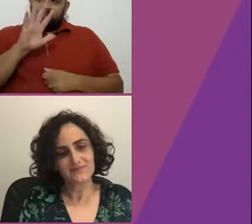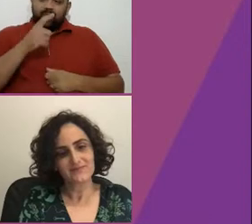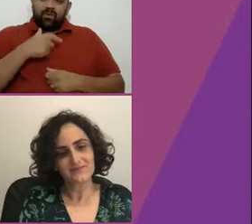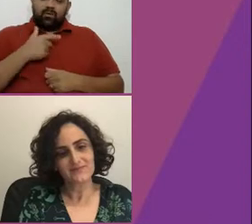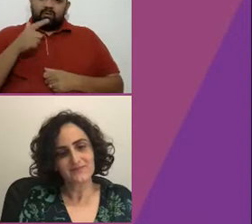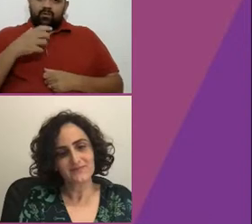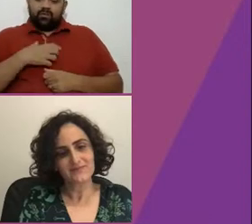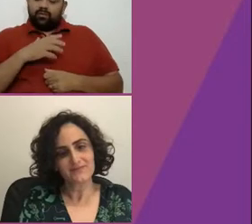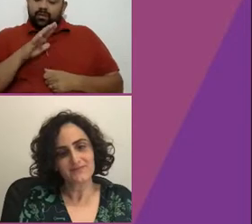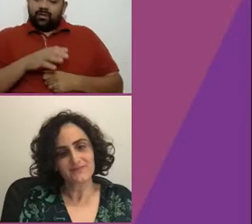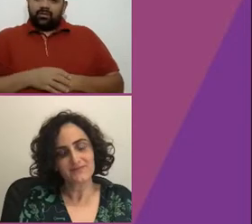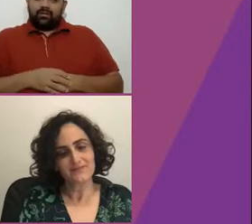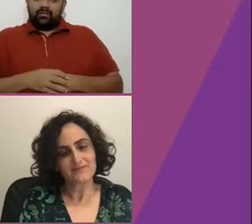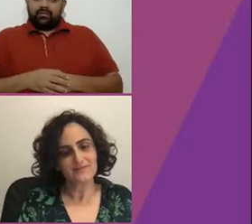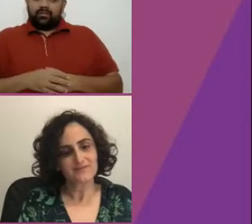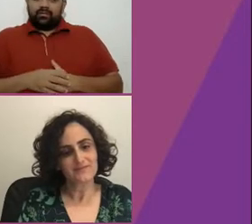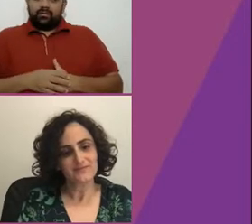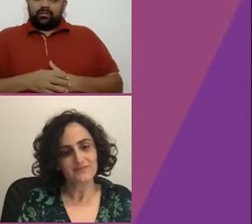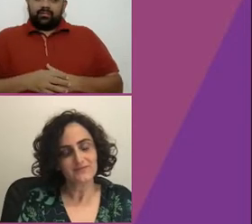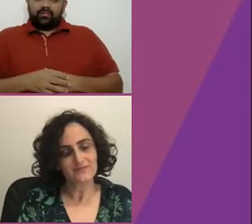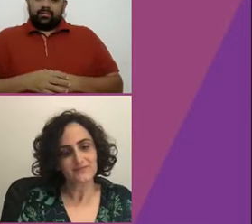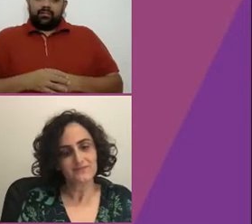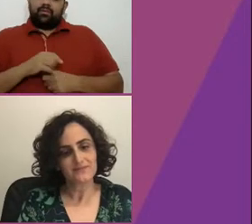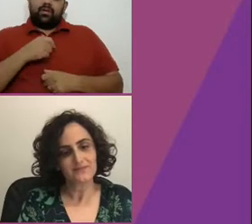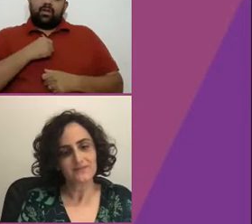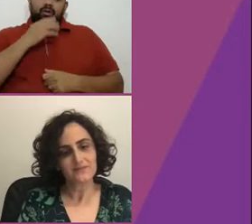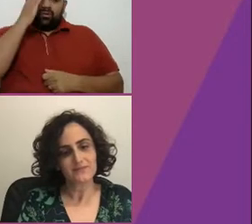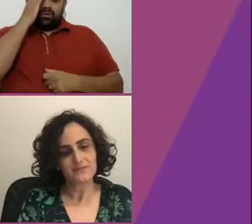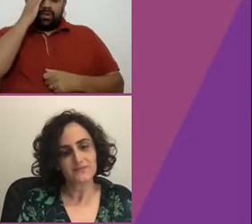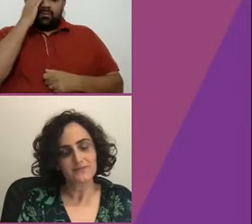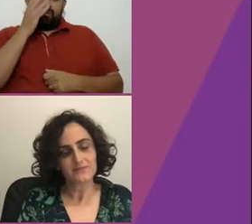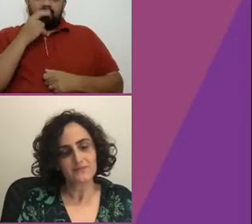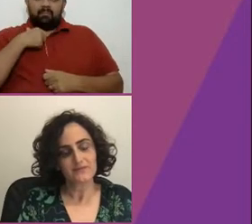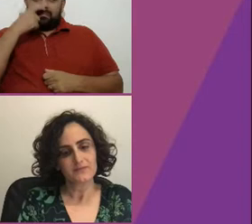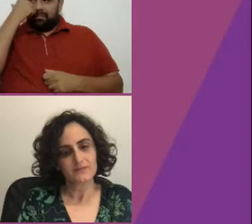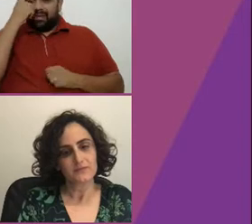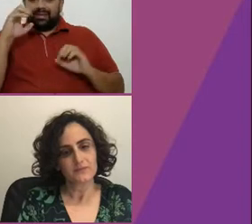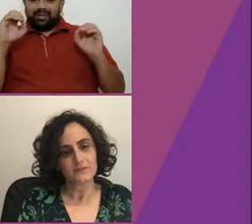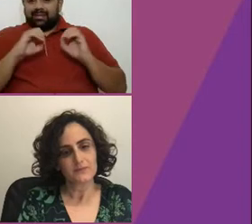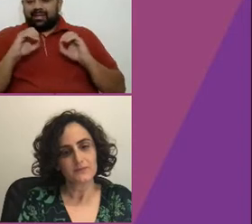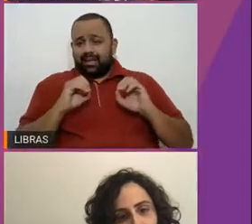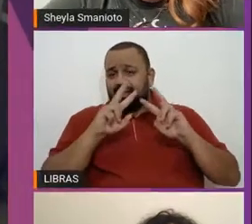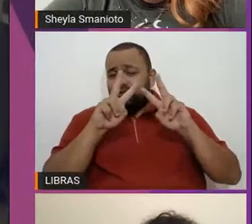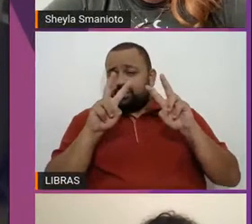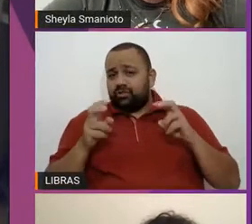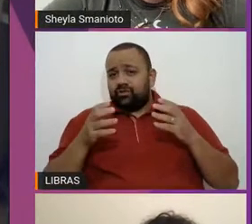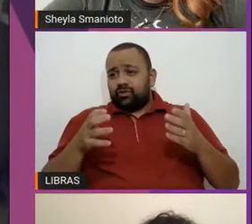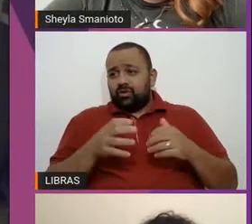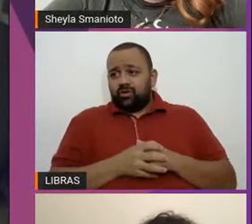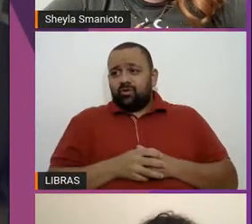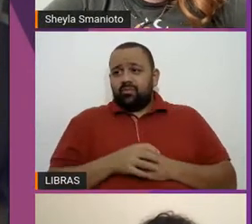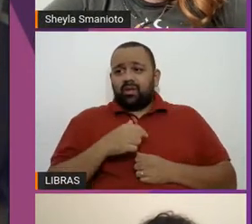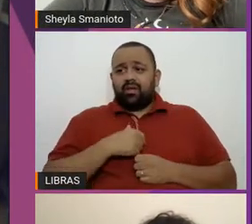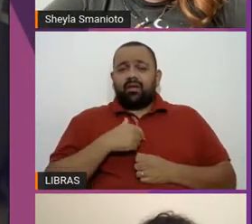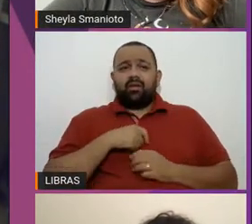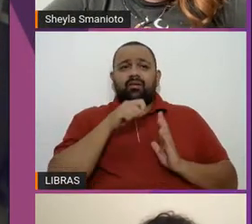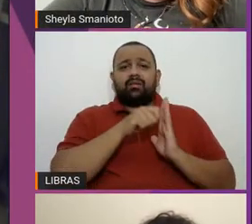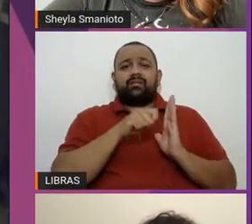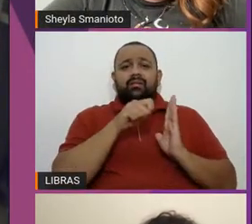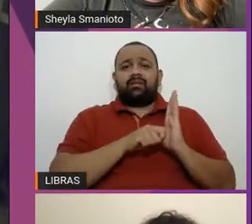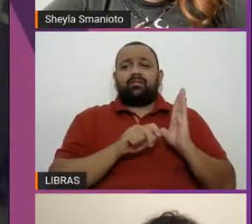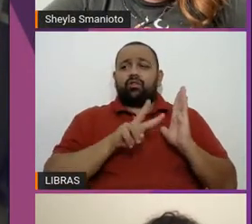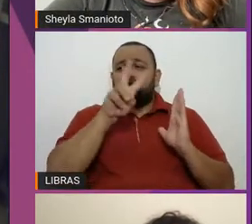começar de outro jeito e eu sem querer até sem pensar respeito e tu me descrevendo